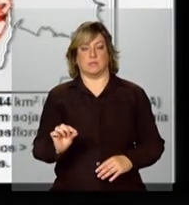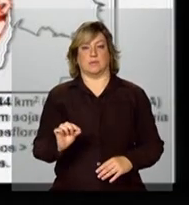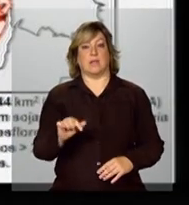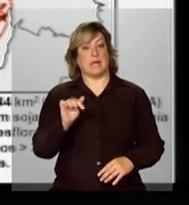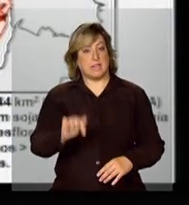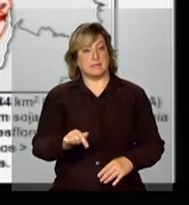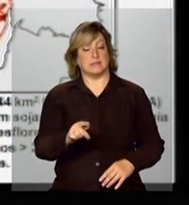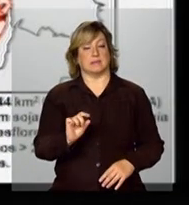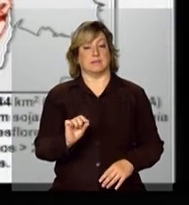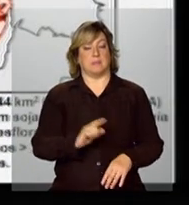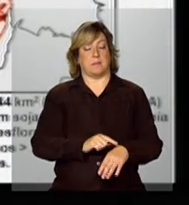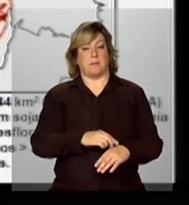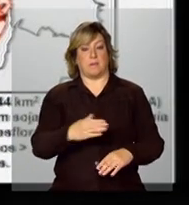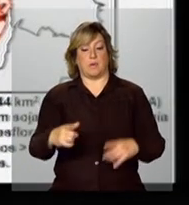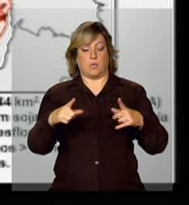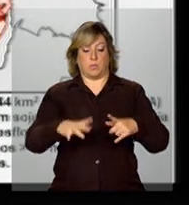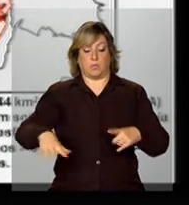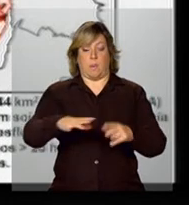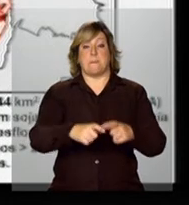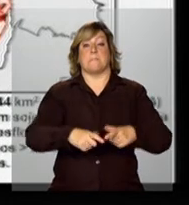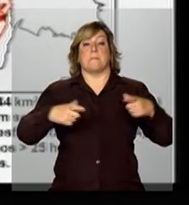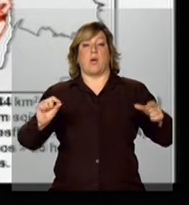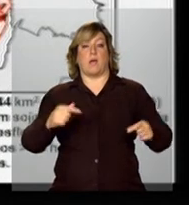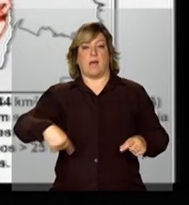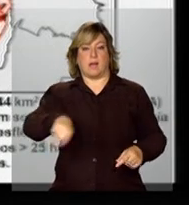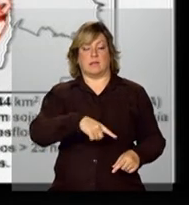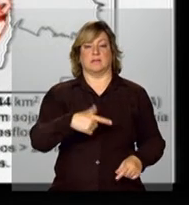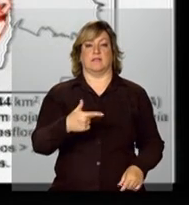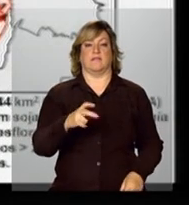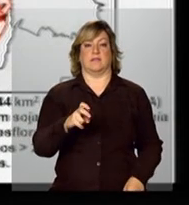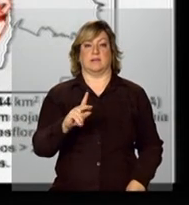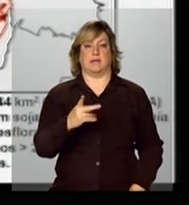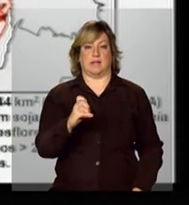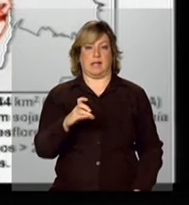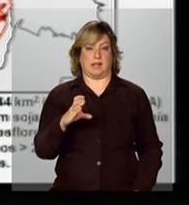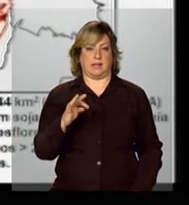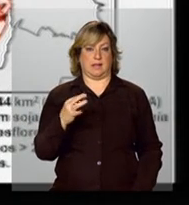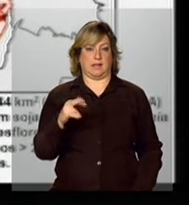se dá em polígonos bem maiores do que esses de 25 hectares.